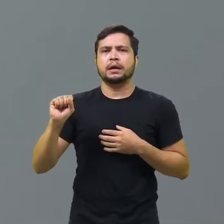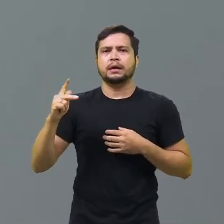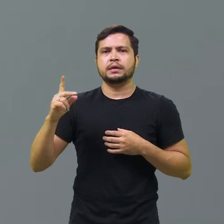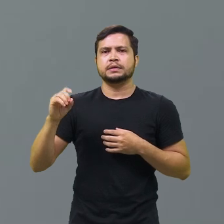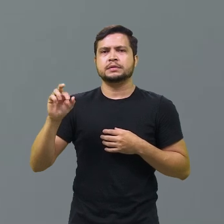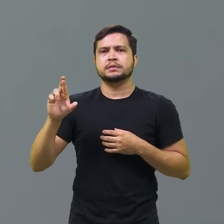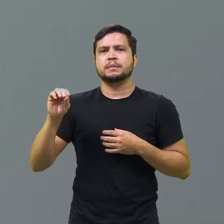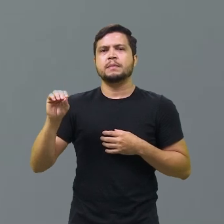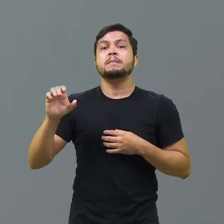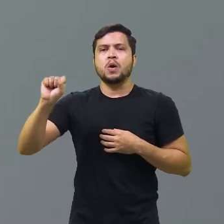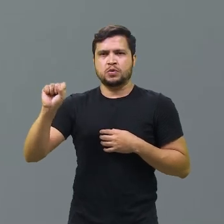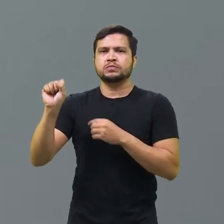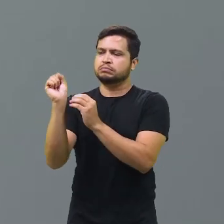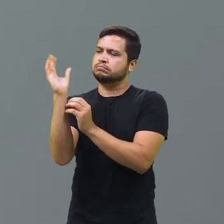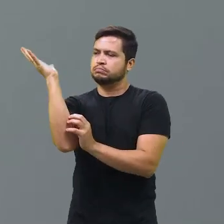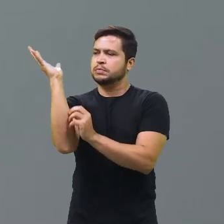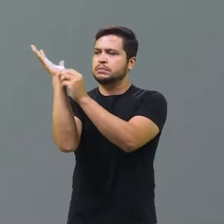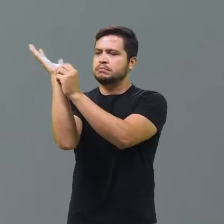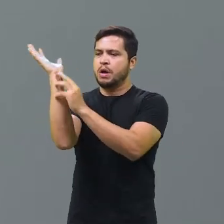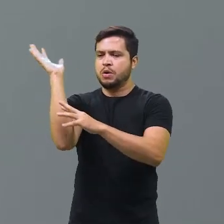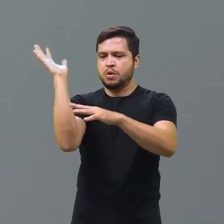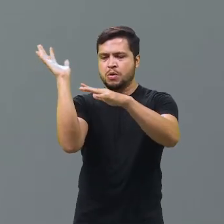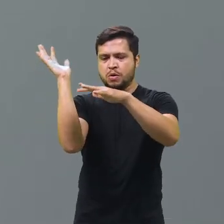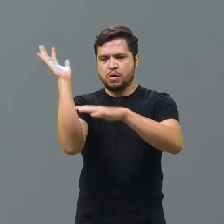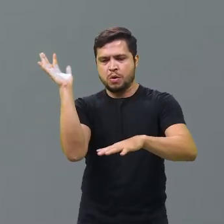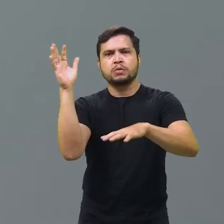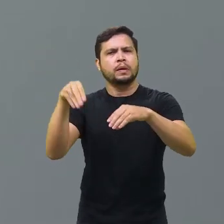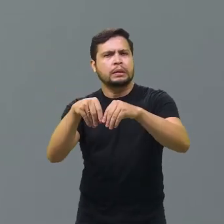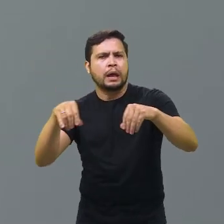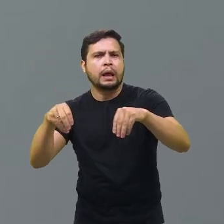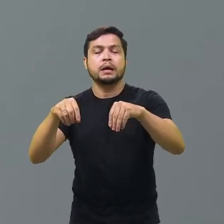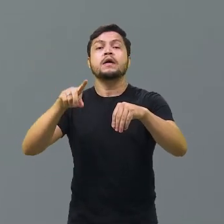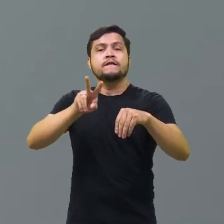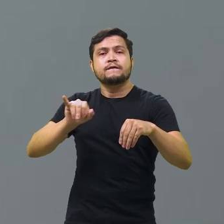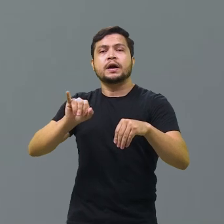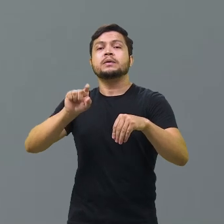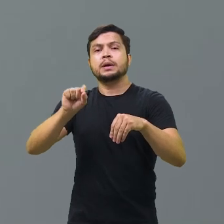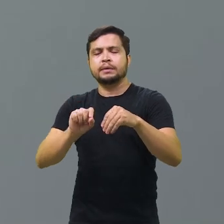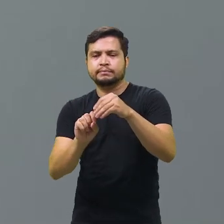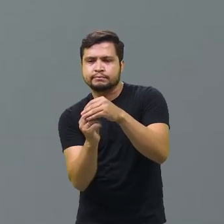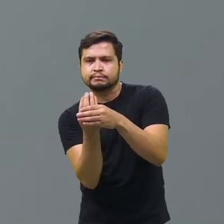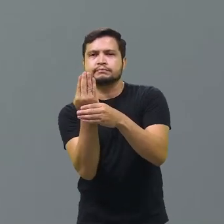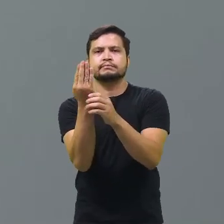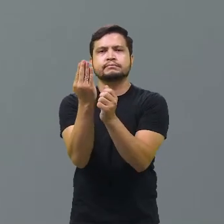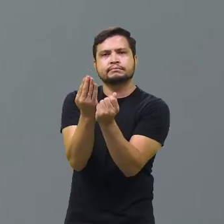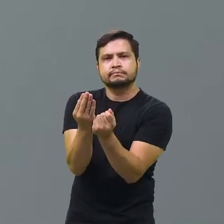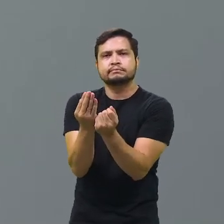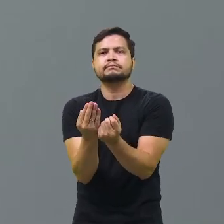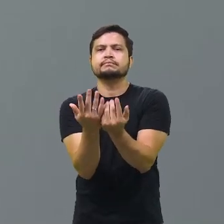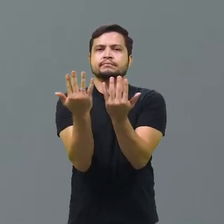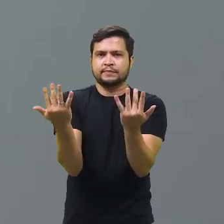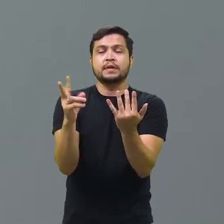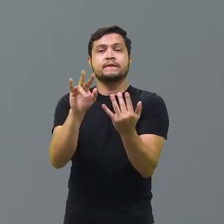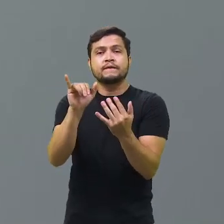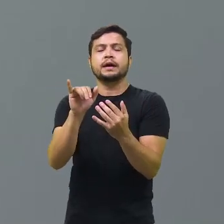esses esporos, ao cair no solo, ao cair na terra, vão dar origem a indivíduos denominados gametófitos, que são aqueles que vão